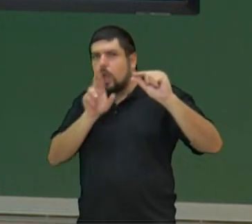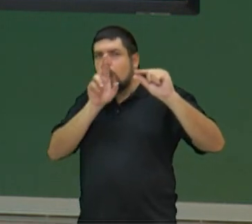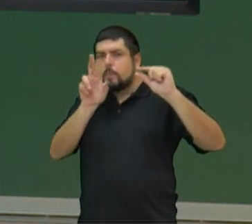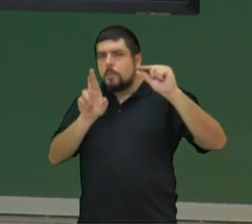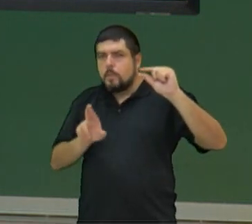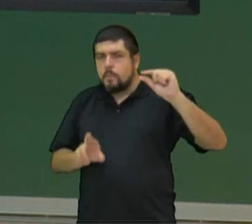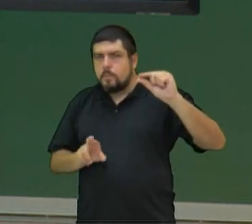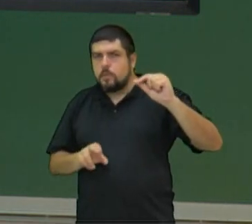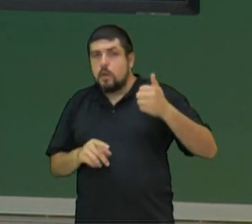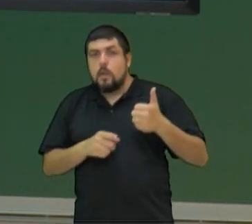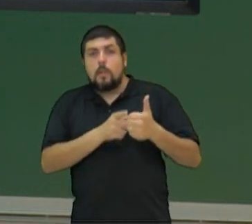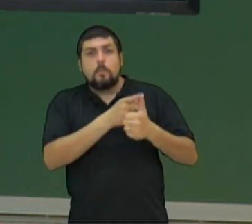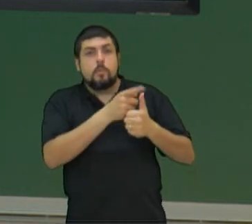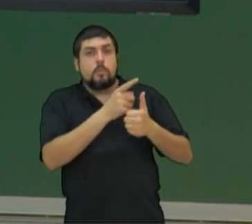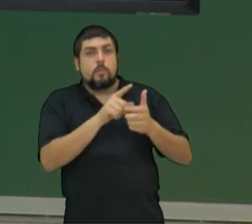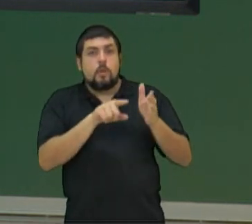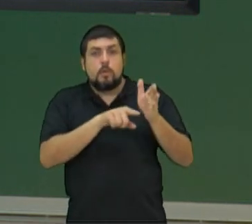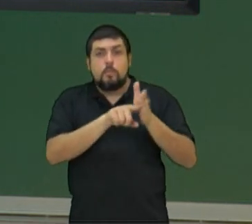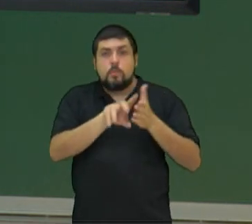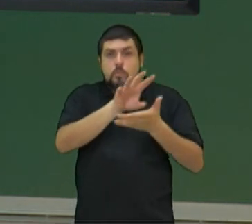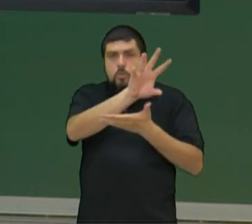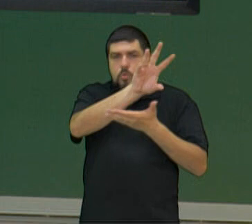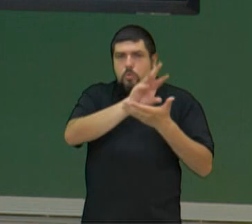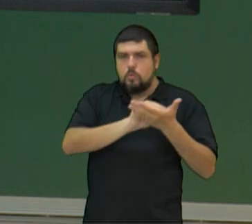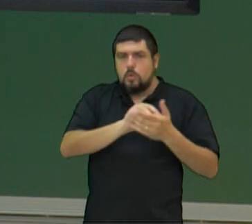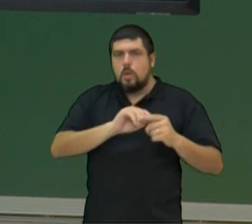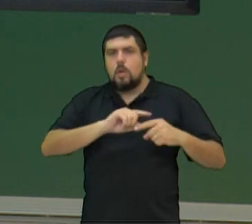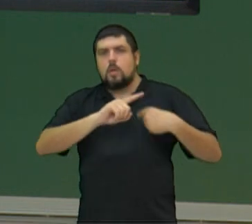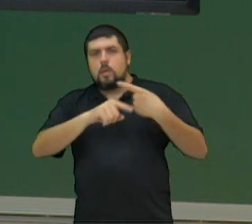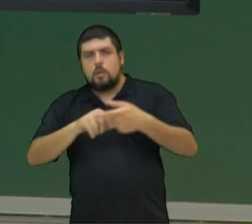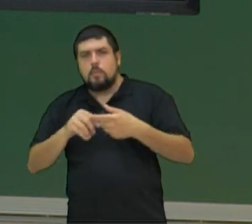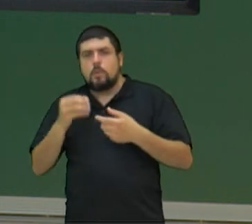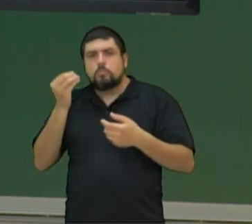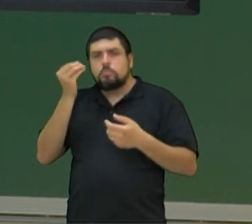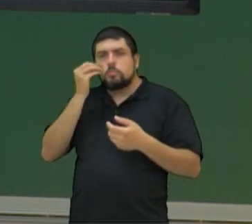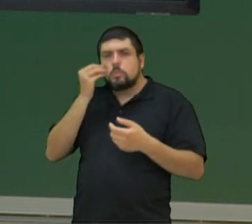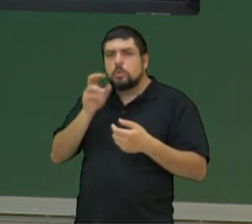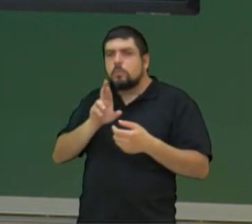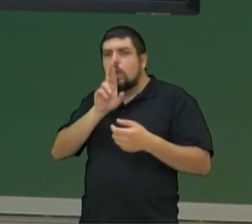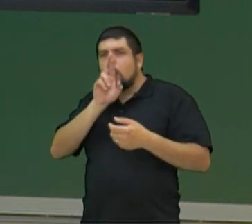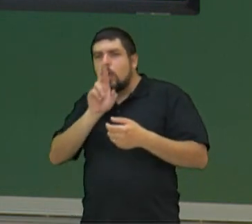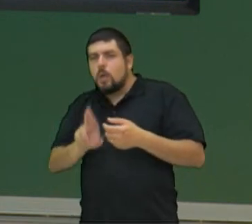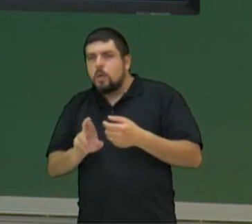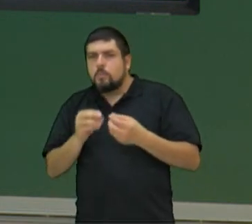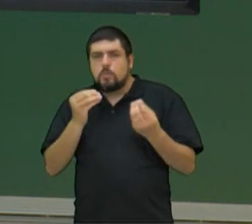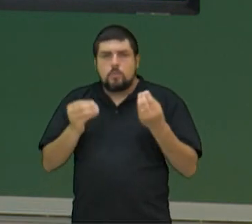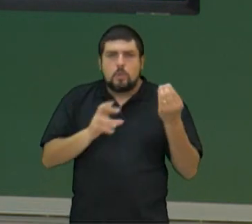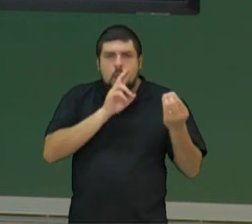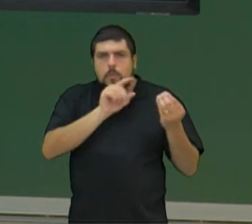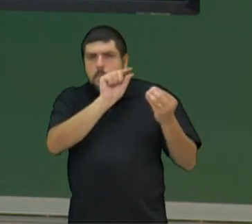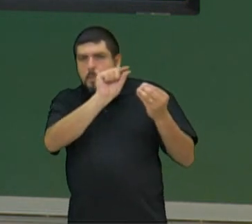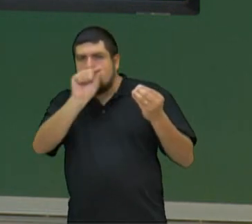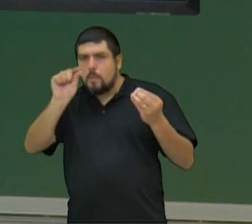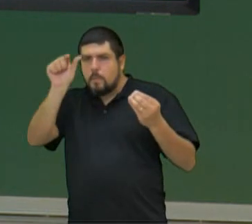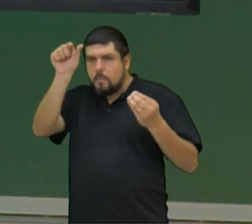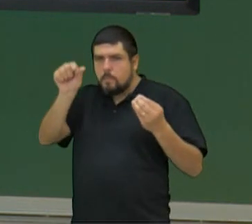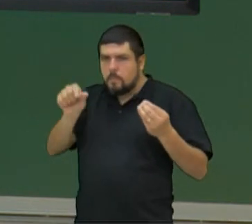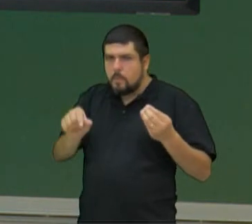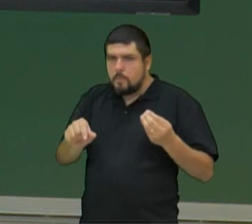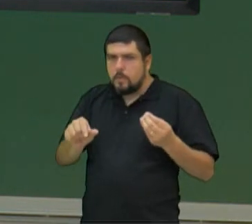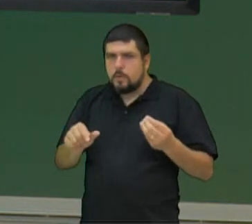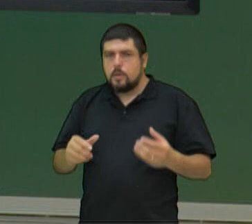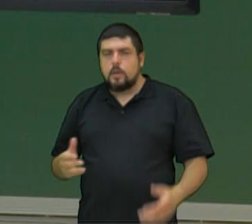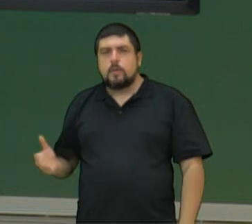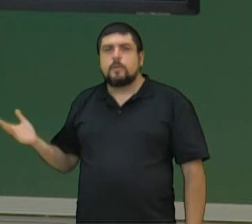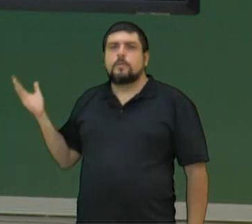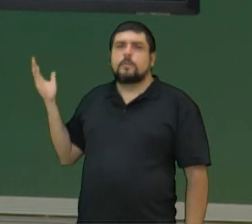vai copiar as perguntas aí no seu material e na sequência você vai ter um tempinho para poder responder essa questão. Vamos lá? Então tá